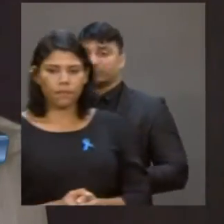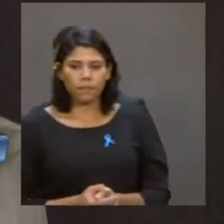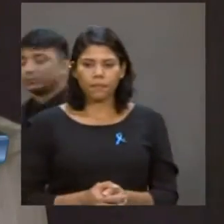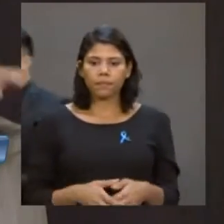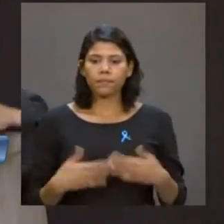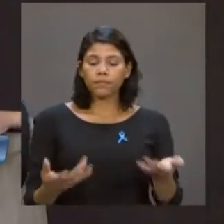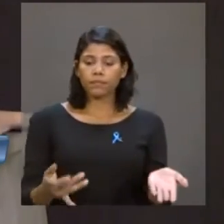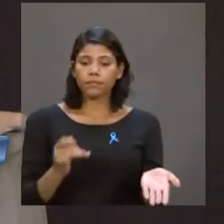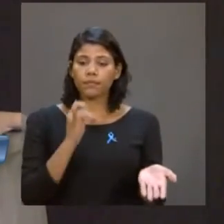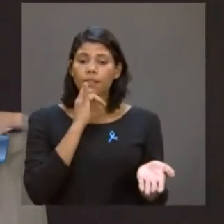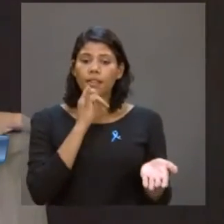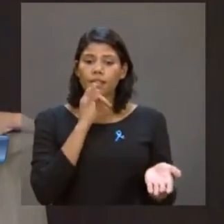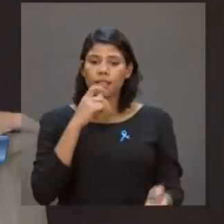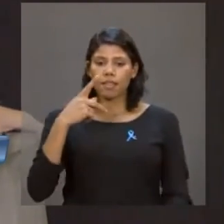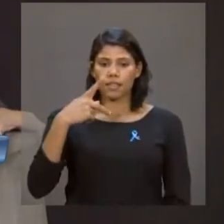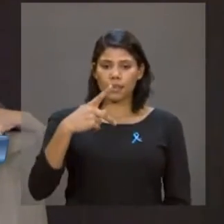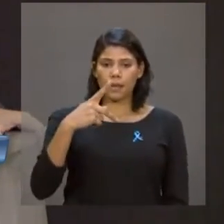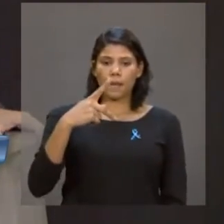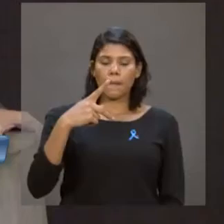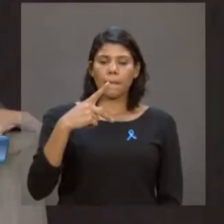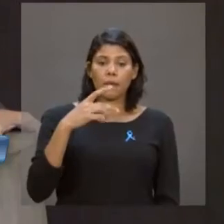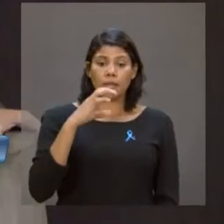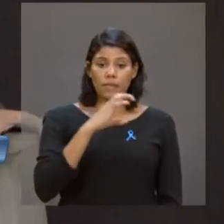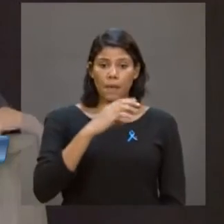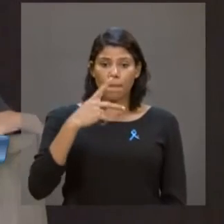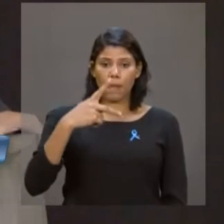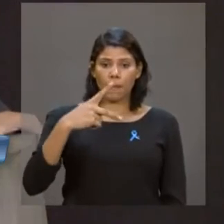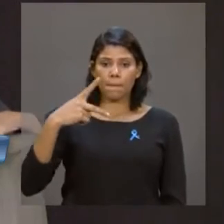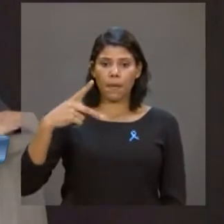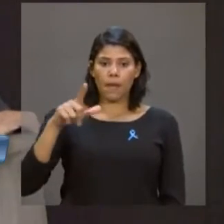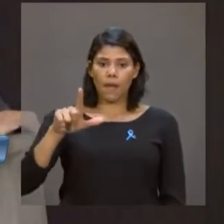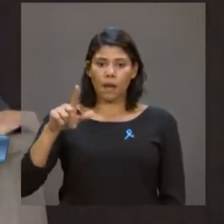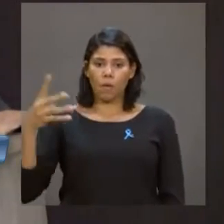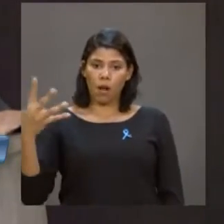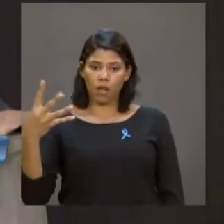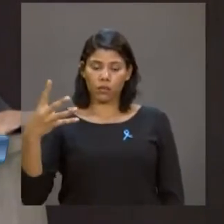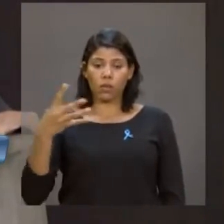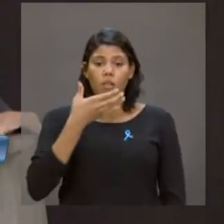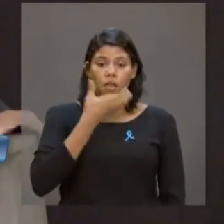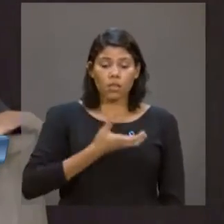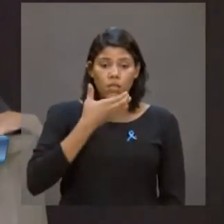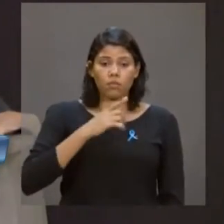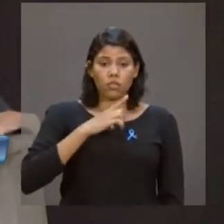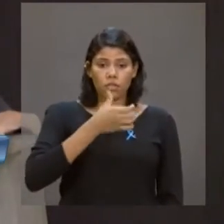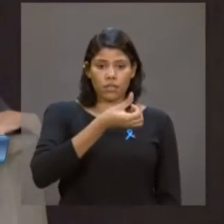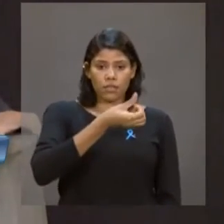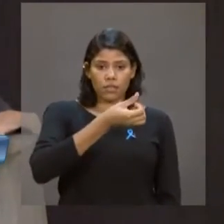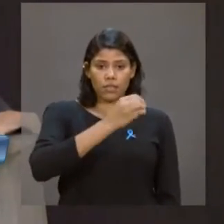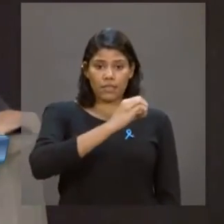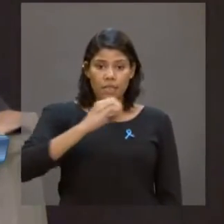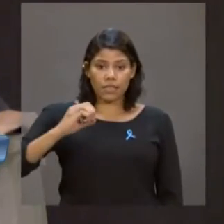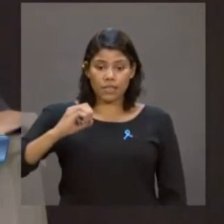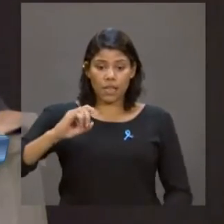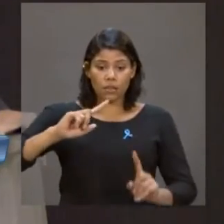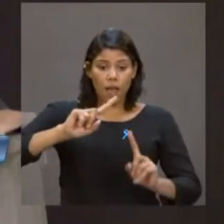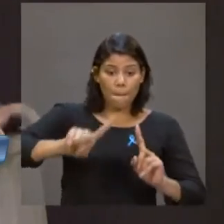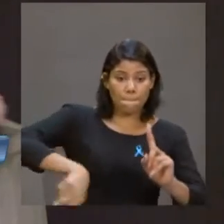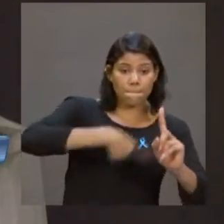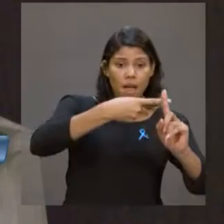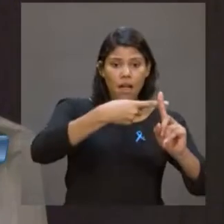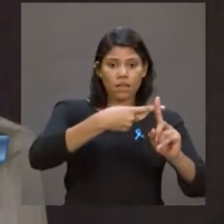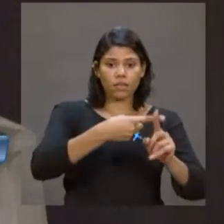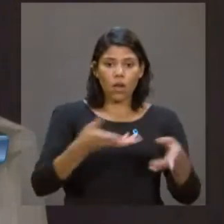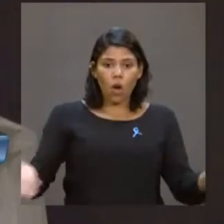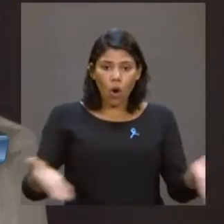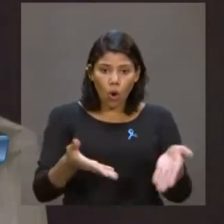pegar o exemplo da CPPL-4, por exemplo, que em dezembro ela tinha 600 a mais do que poderia ter. Hoje